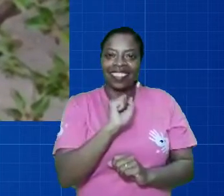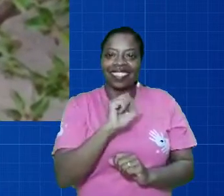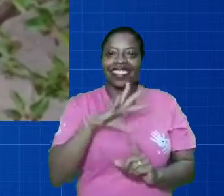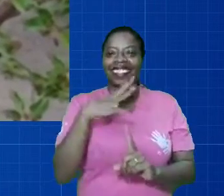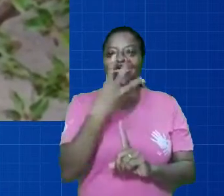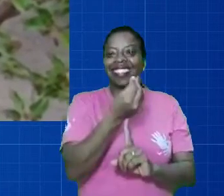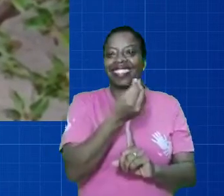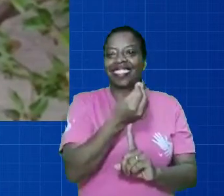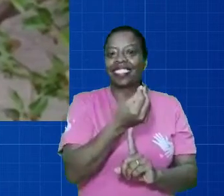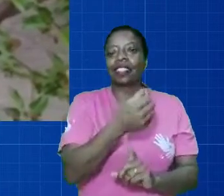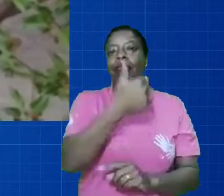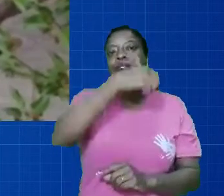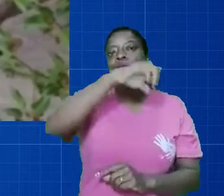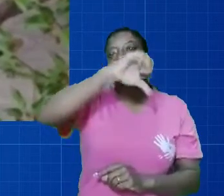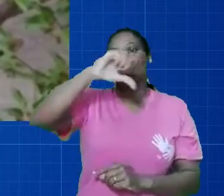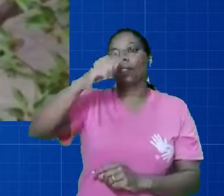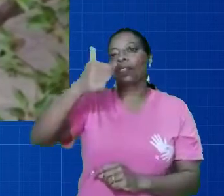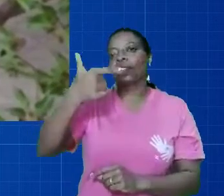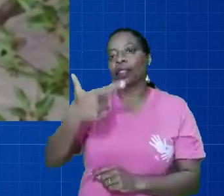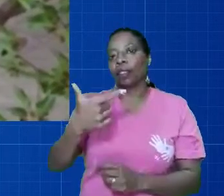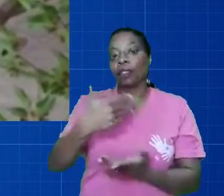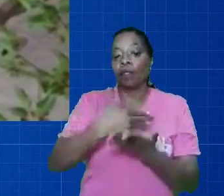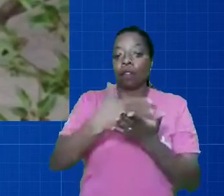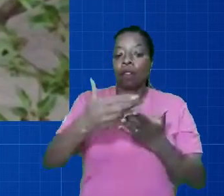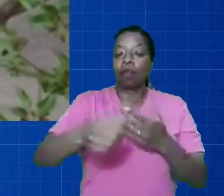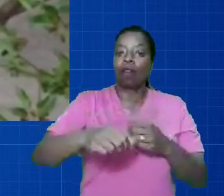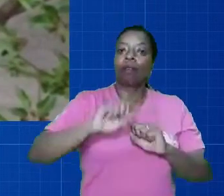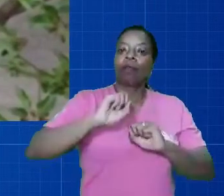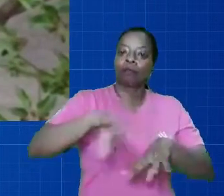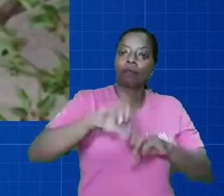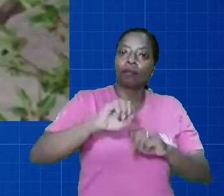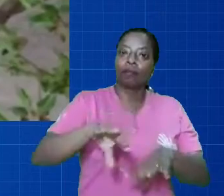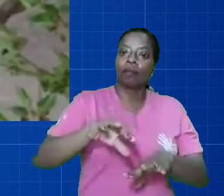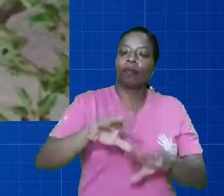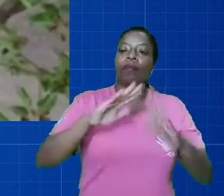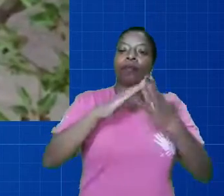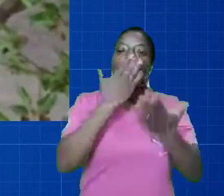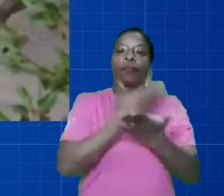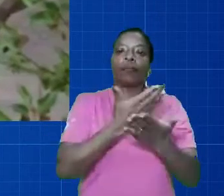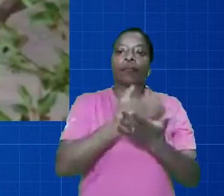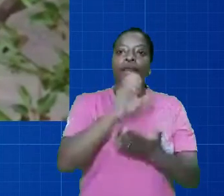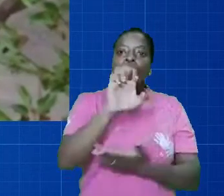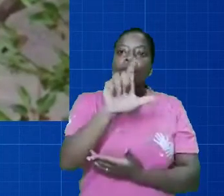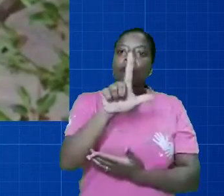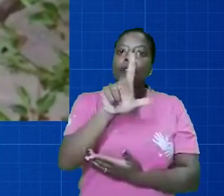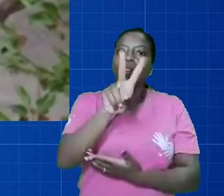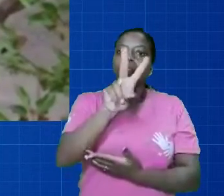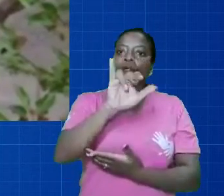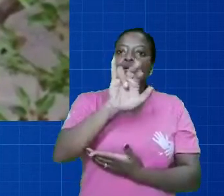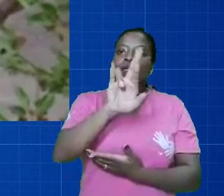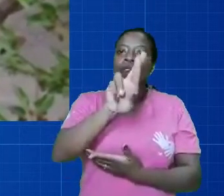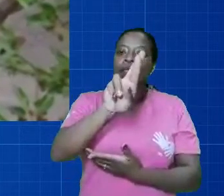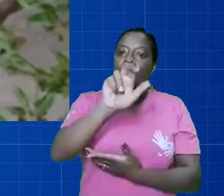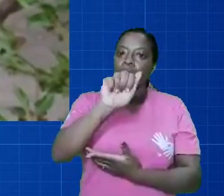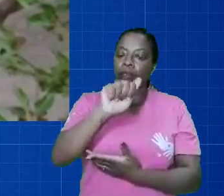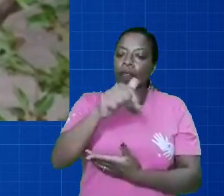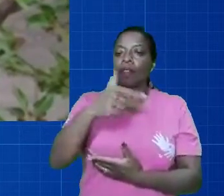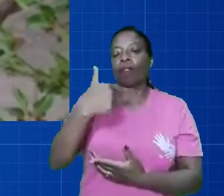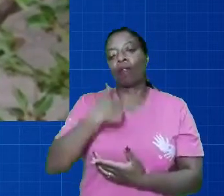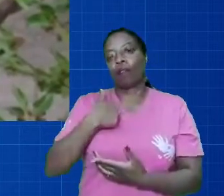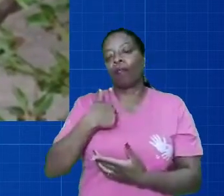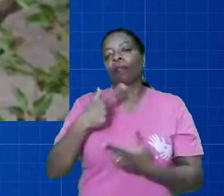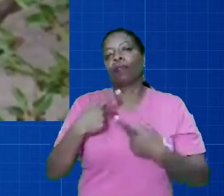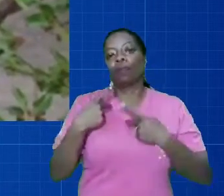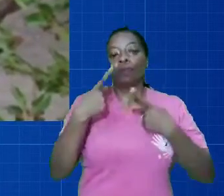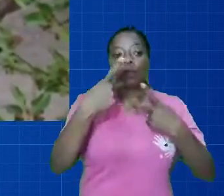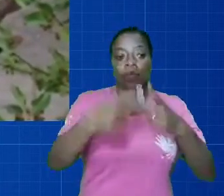escola Elvira, e já nesse mesmo ano fui convidada para trabalhar, para a gente